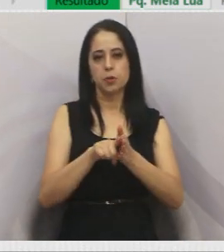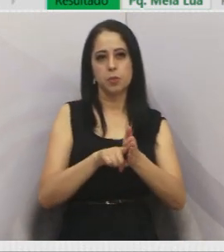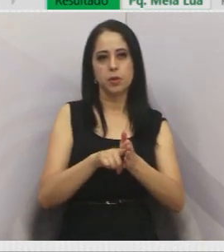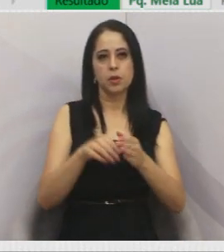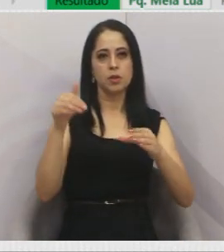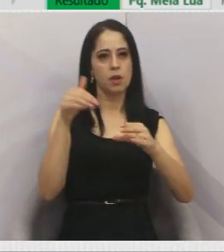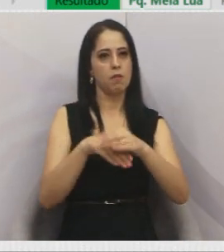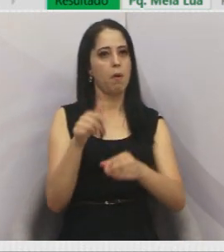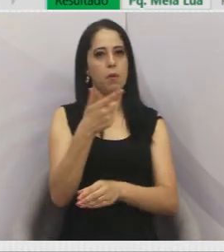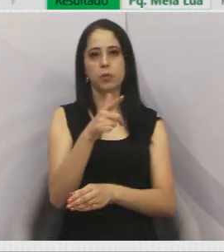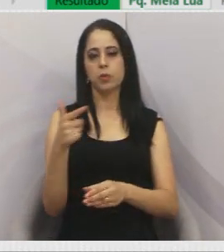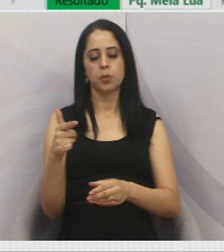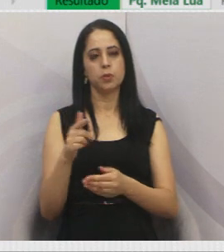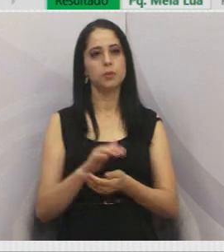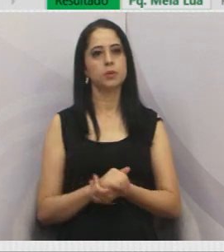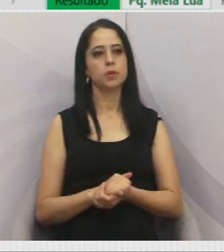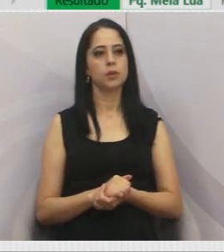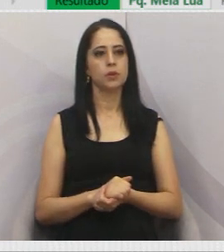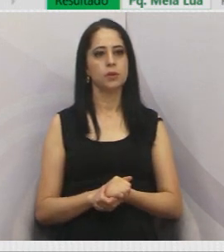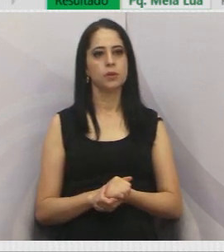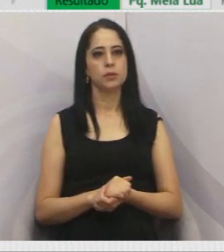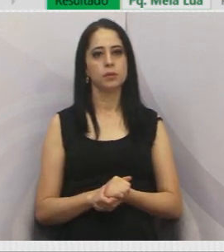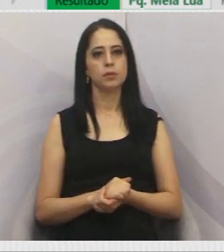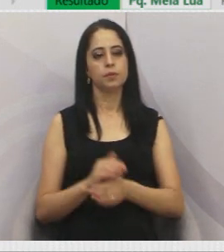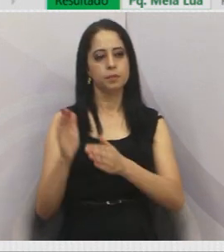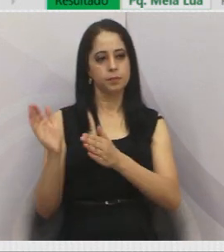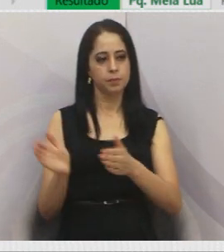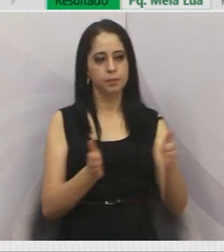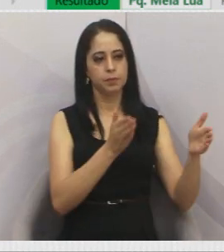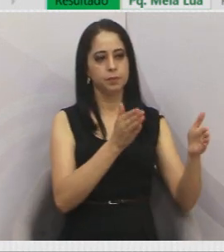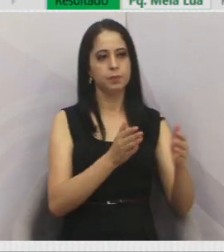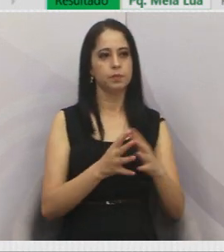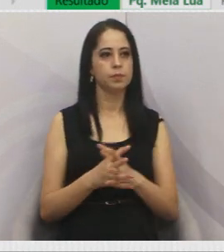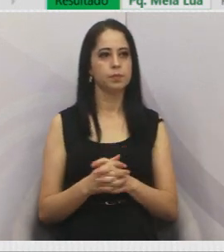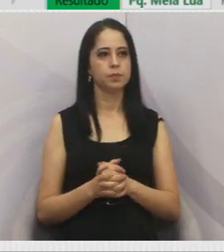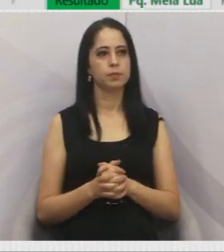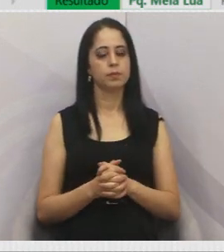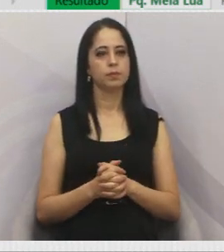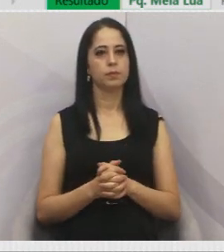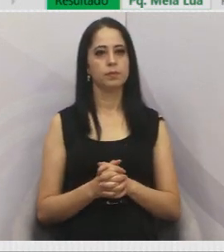civil, voto em branco. Próximo voto.